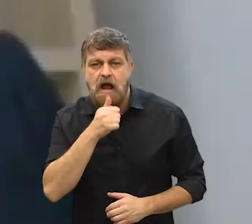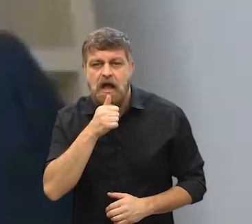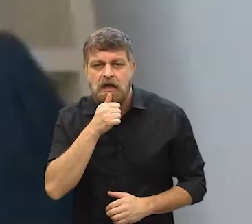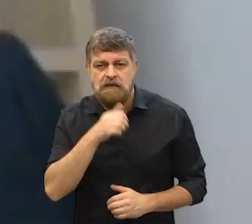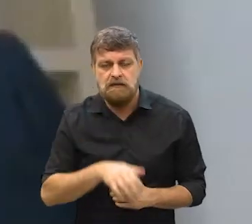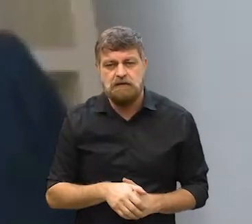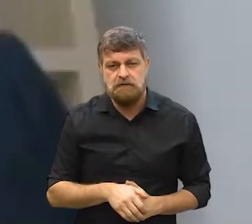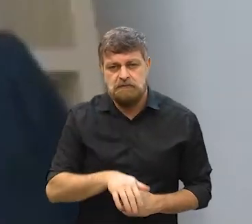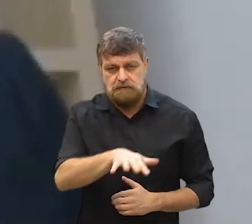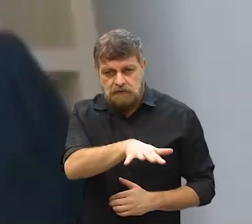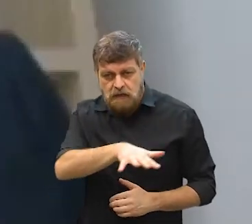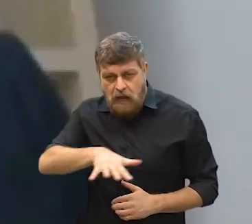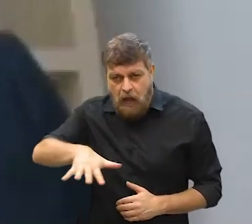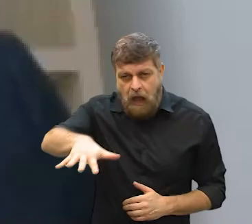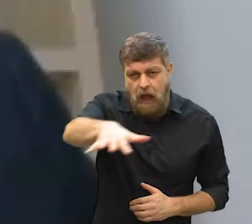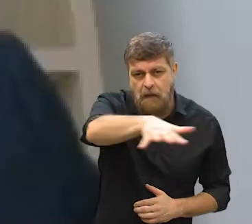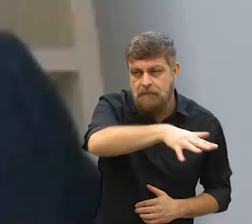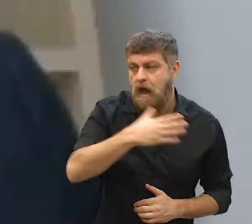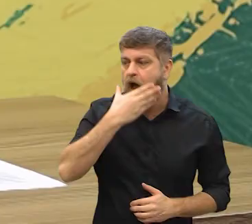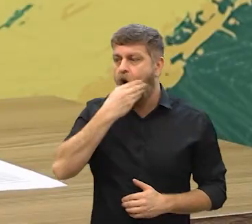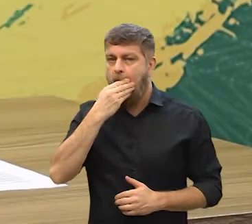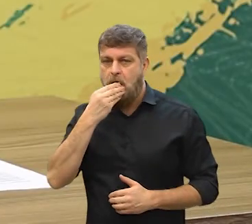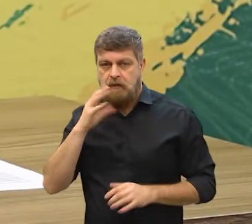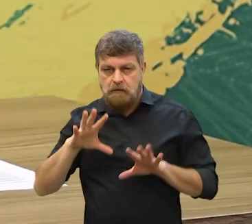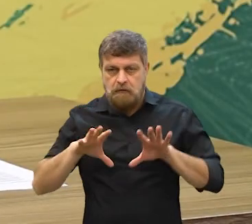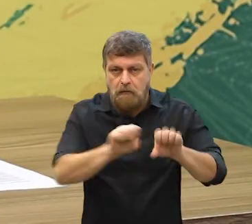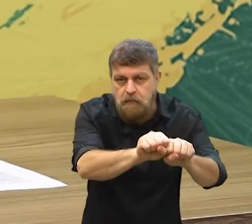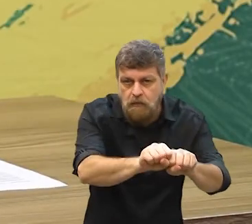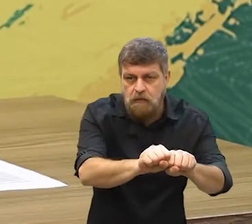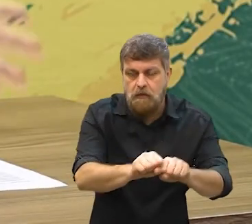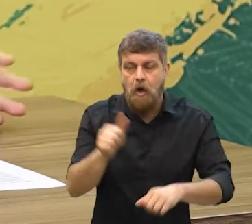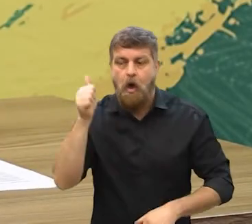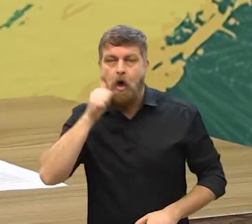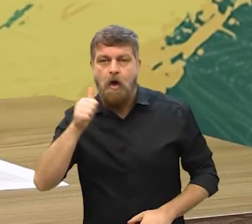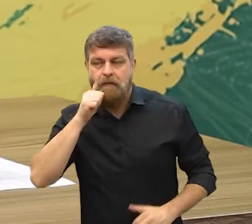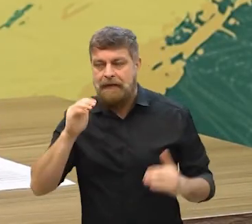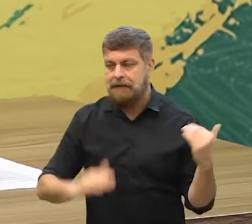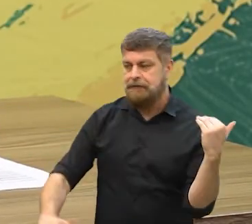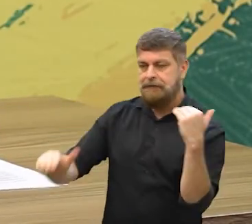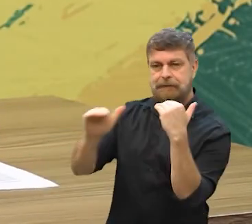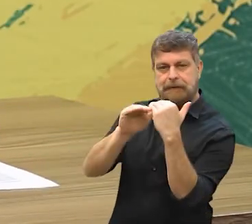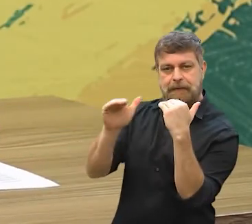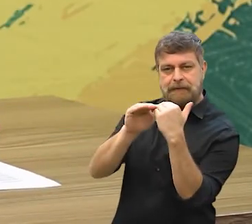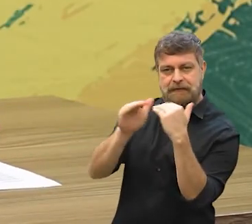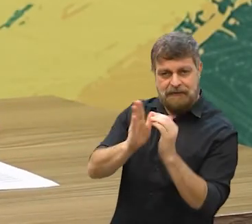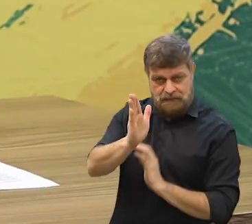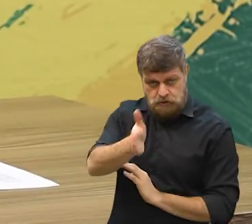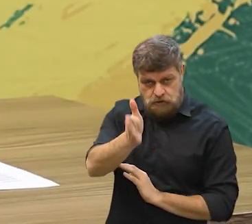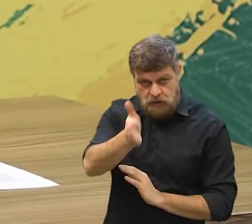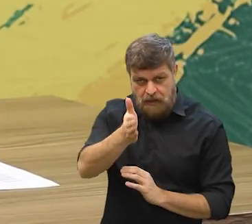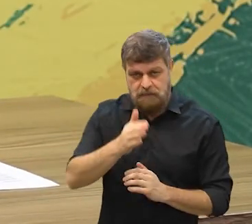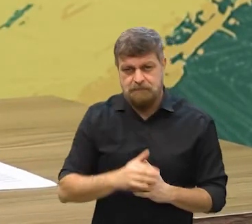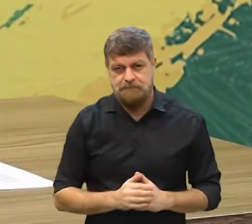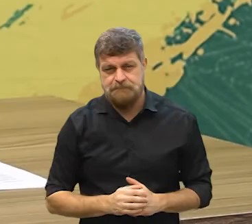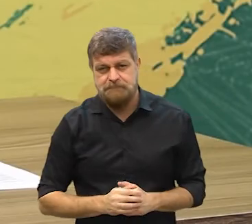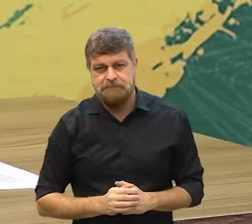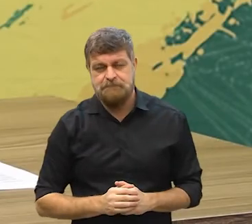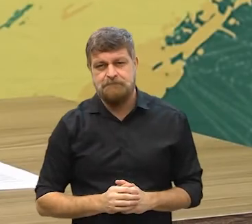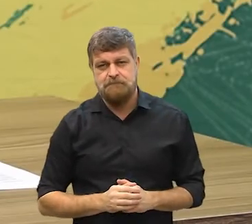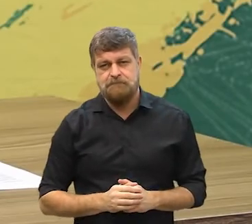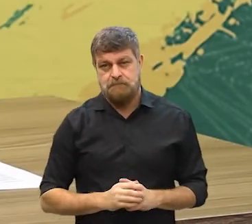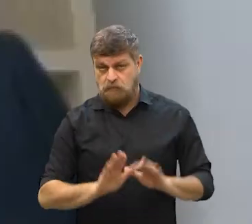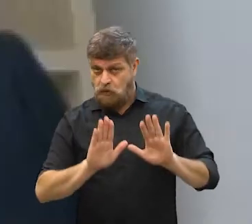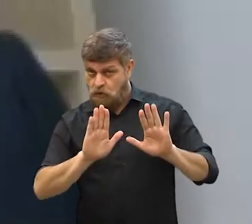ambiente mais dos homens do que das mulheres, ou você acha que essa situação já tem mudado?